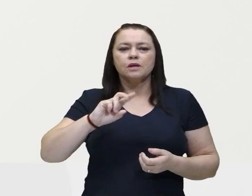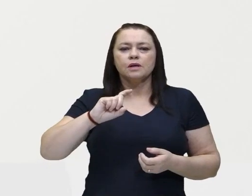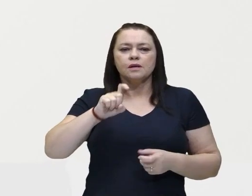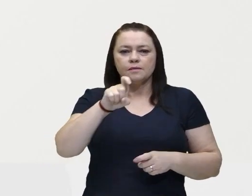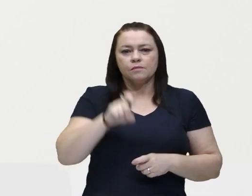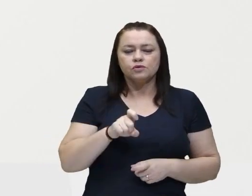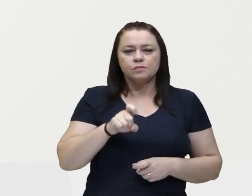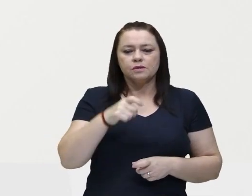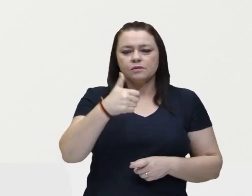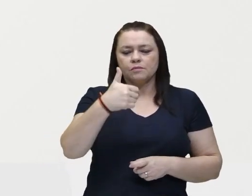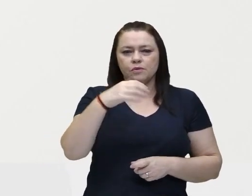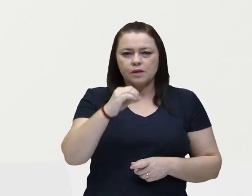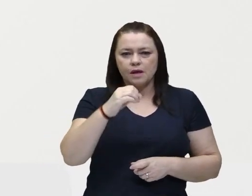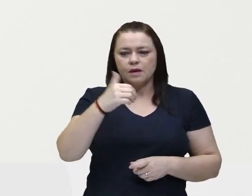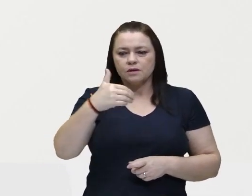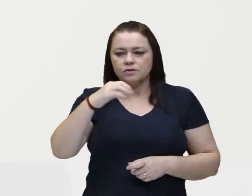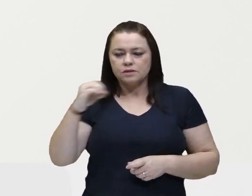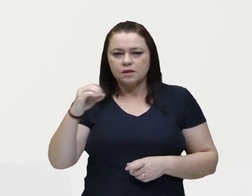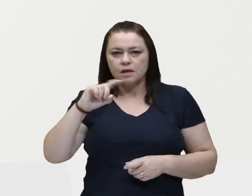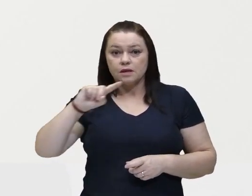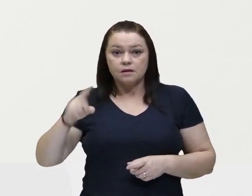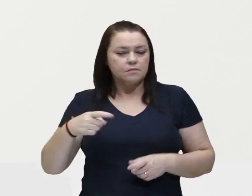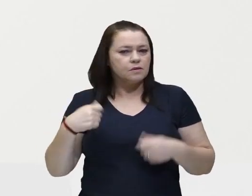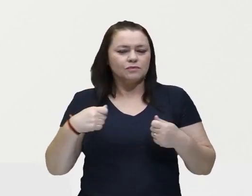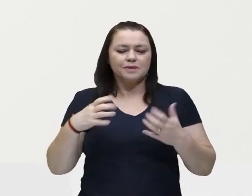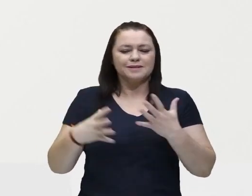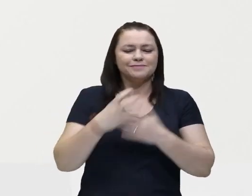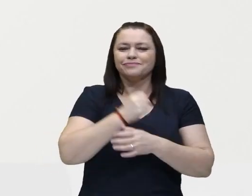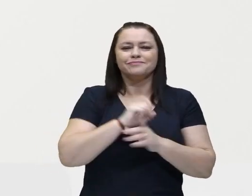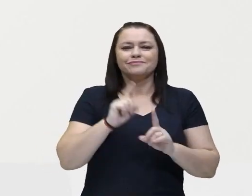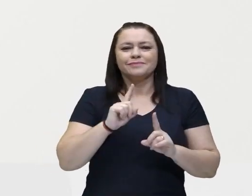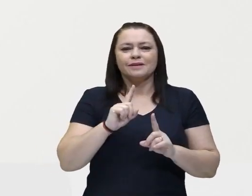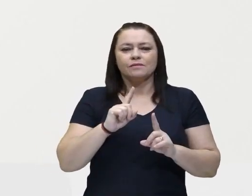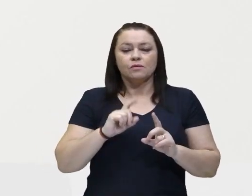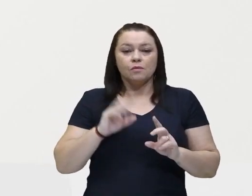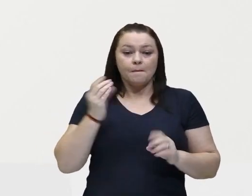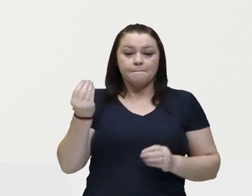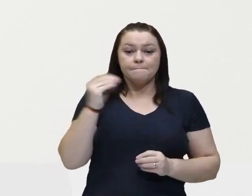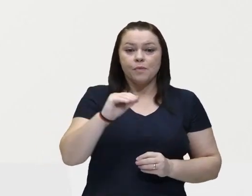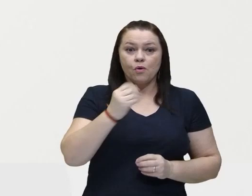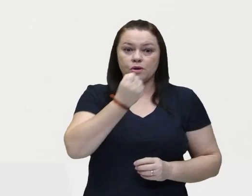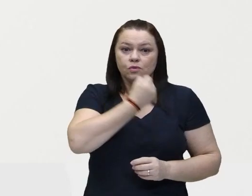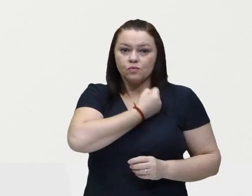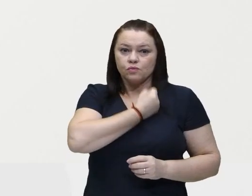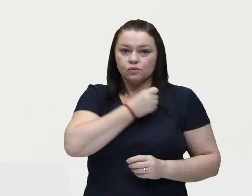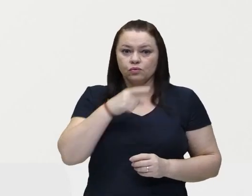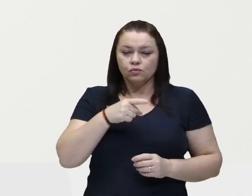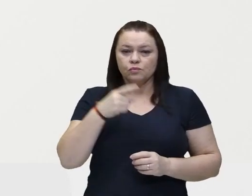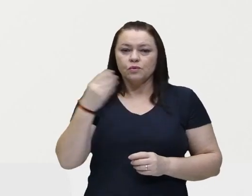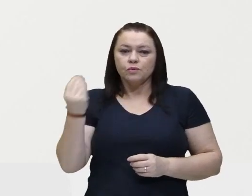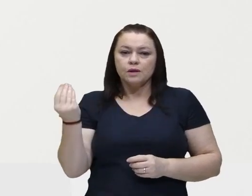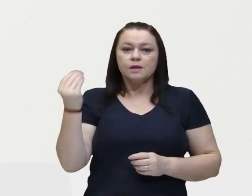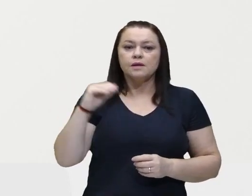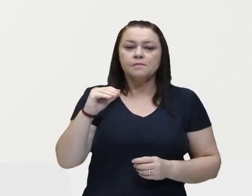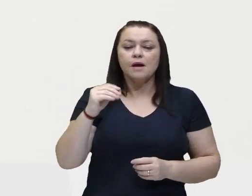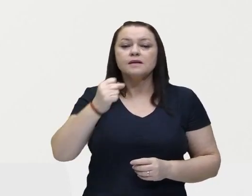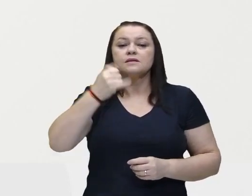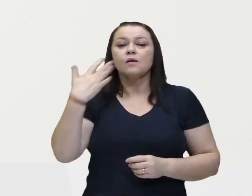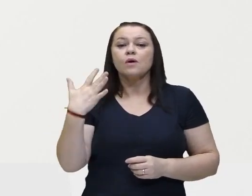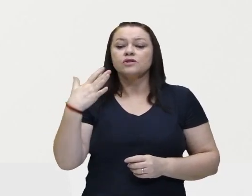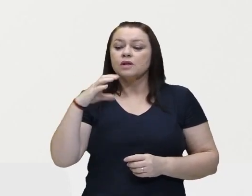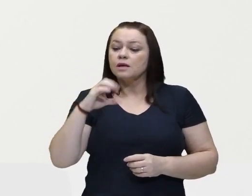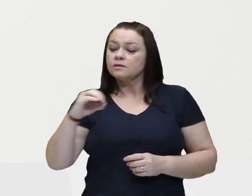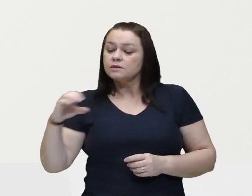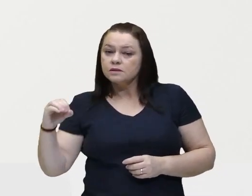fazer conta. Basta pegar o número e fazer o quê? Acrescentar a quantidade de zeros que aparece. Se são